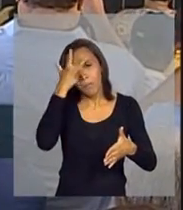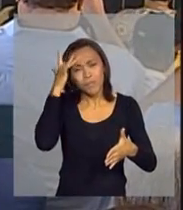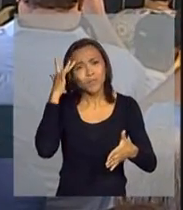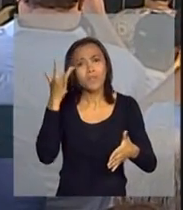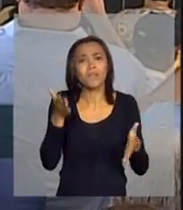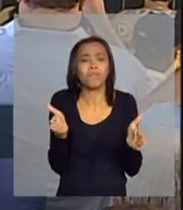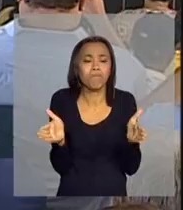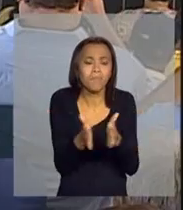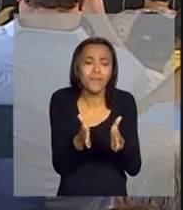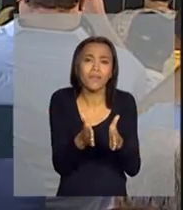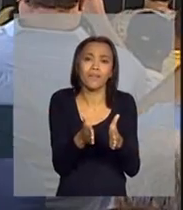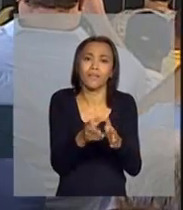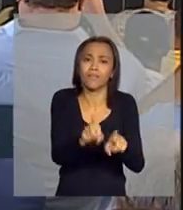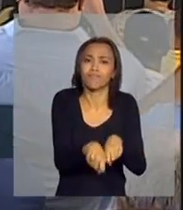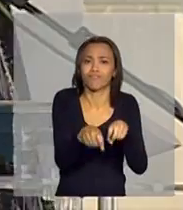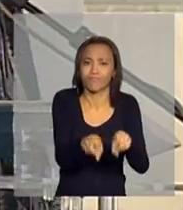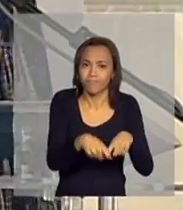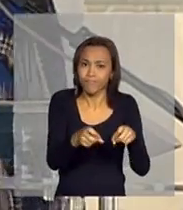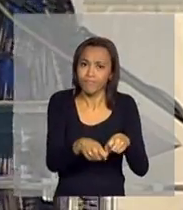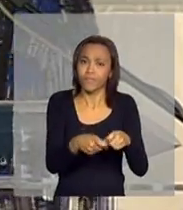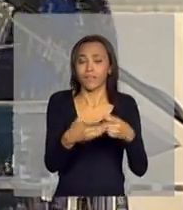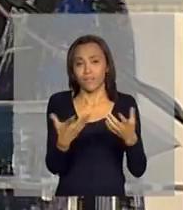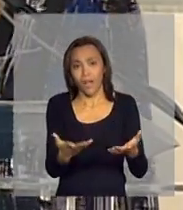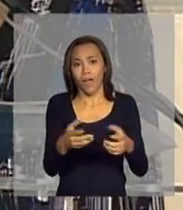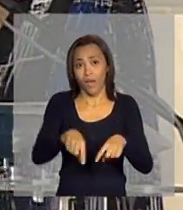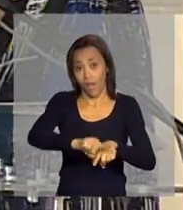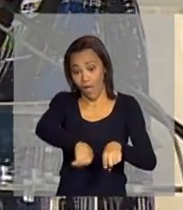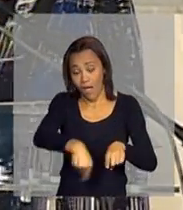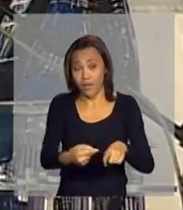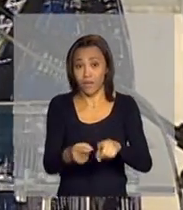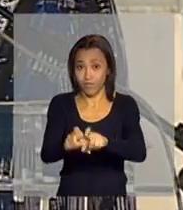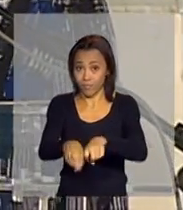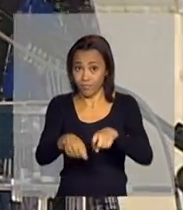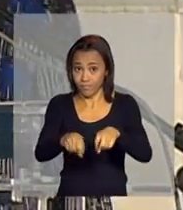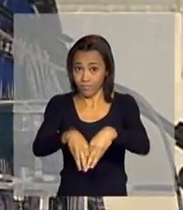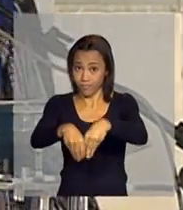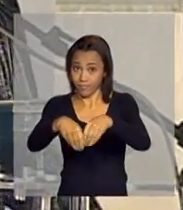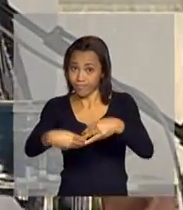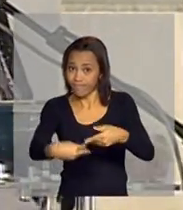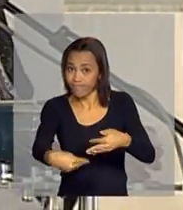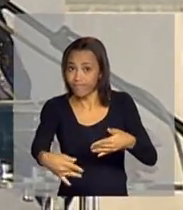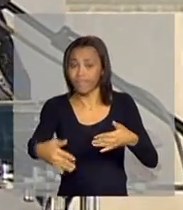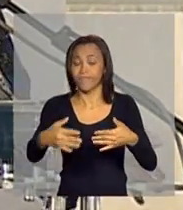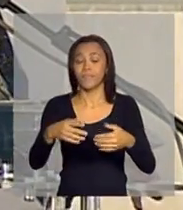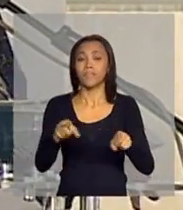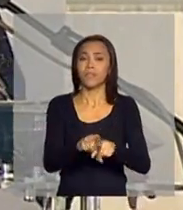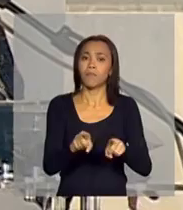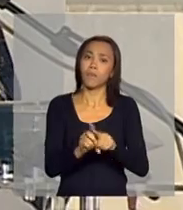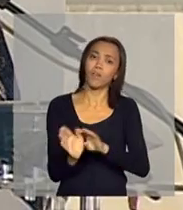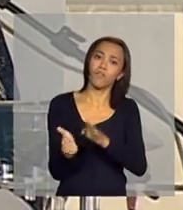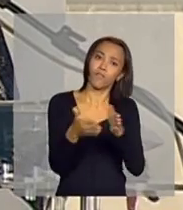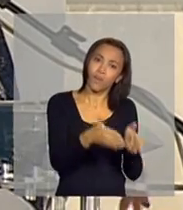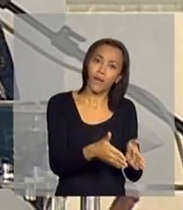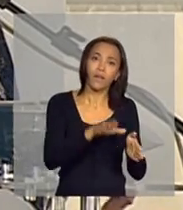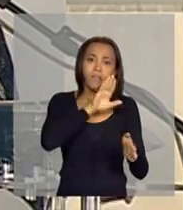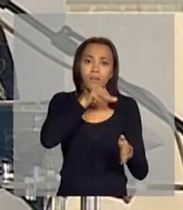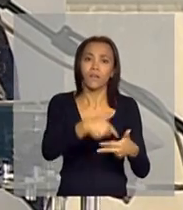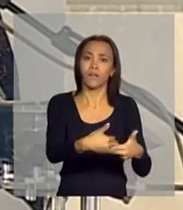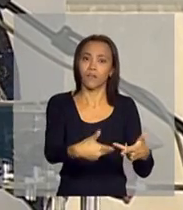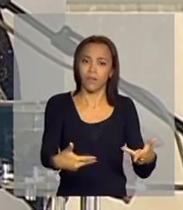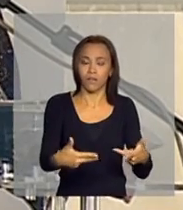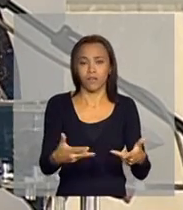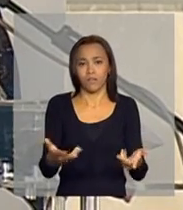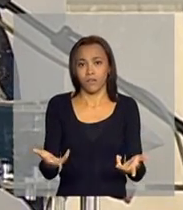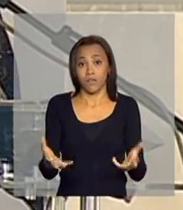propriedade, tanto no que se refere à pecuária como no que se refere à agricultura.